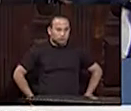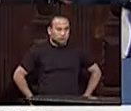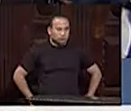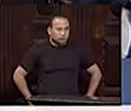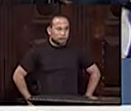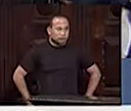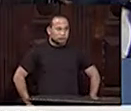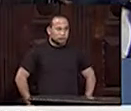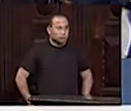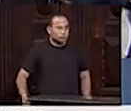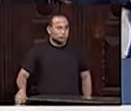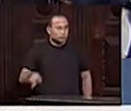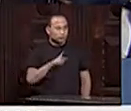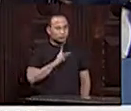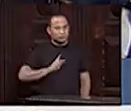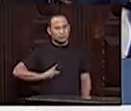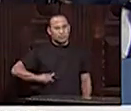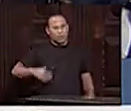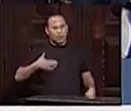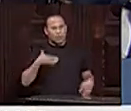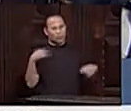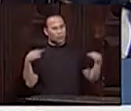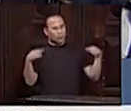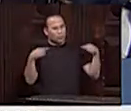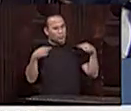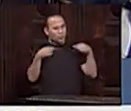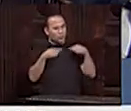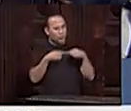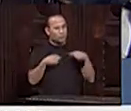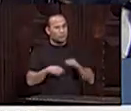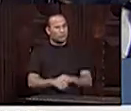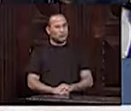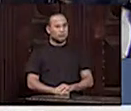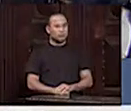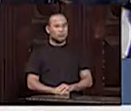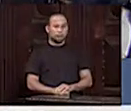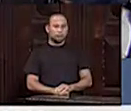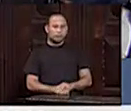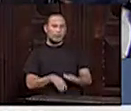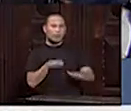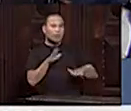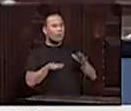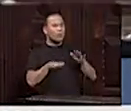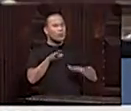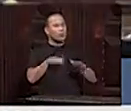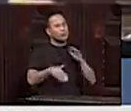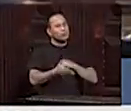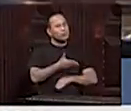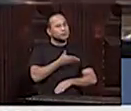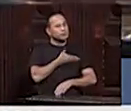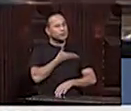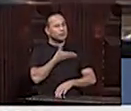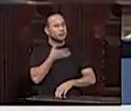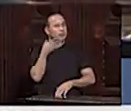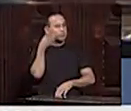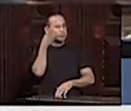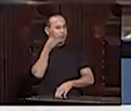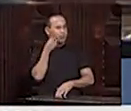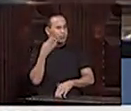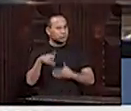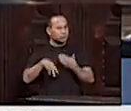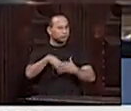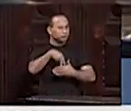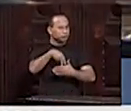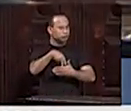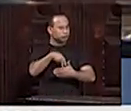Senhor presidente, eu concordo com alguns colegas deputados que ocuparam a tribuna